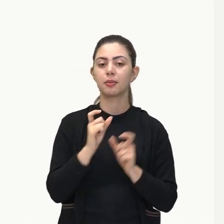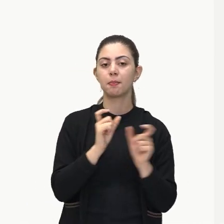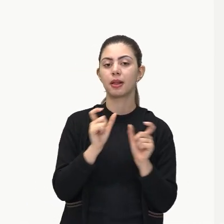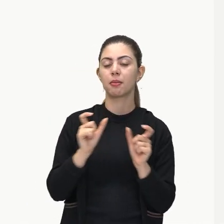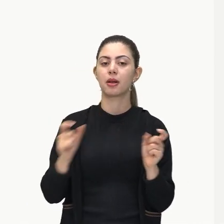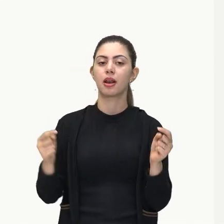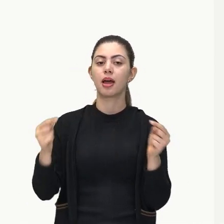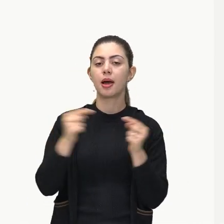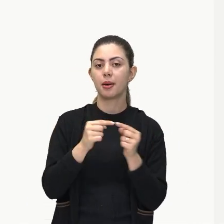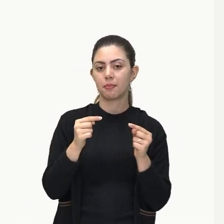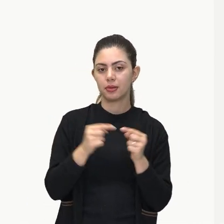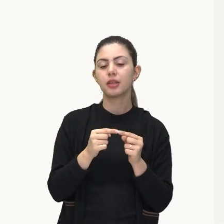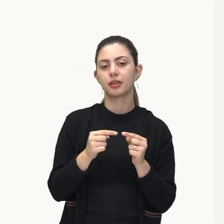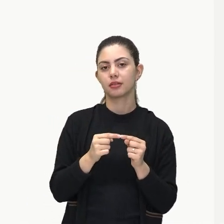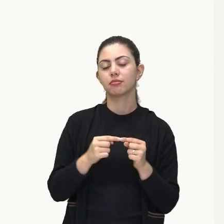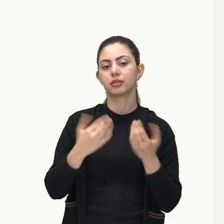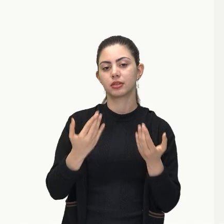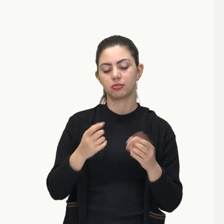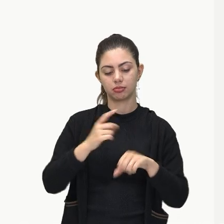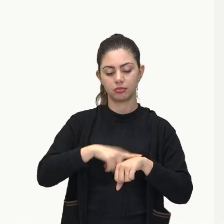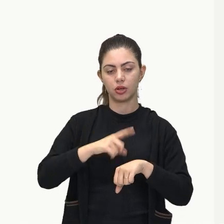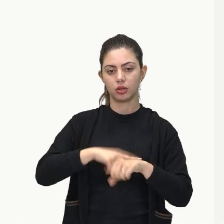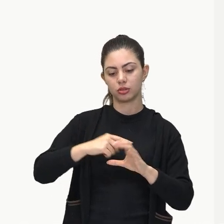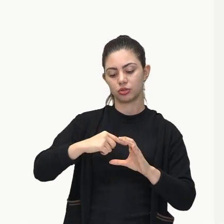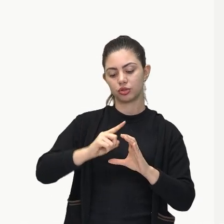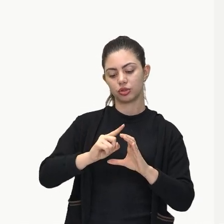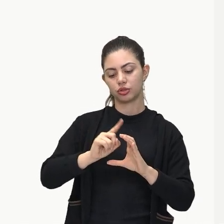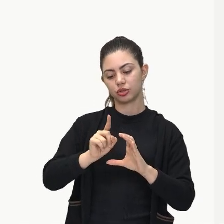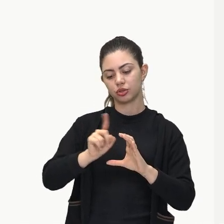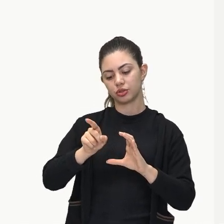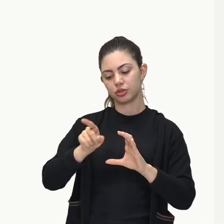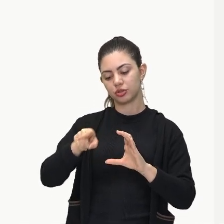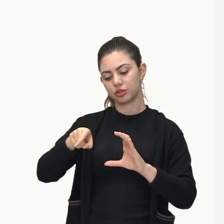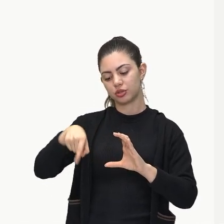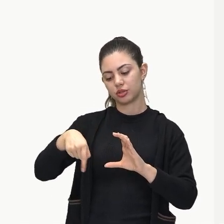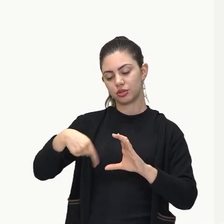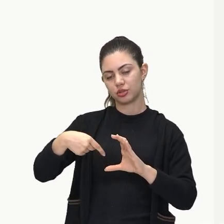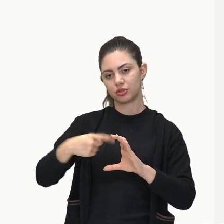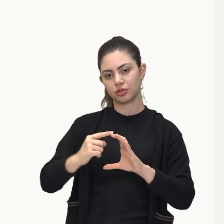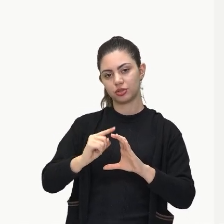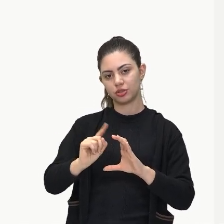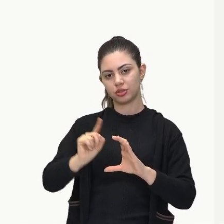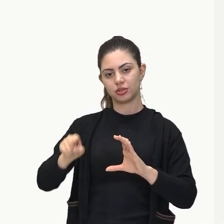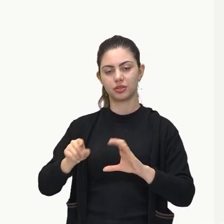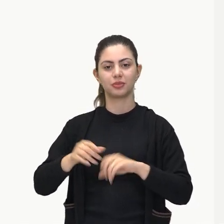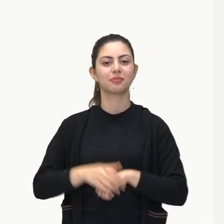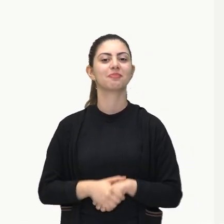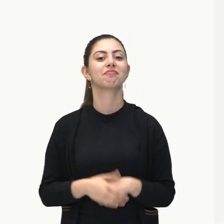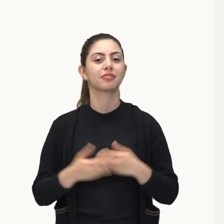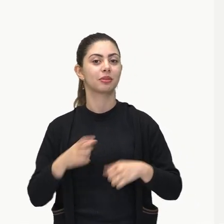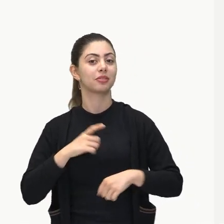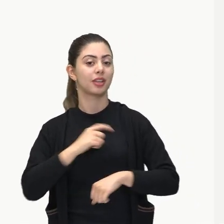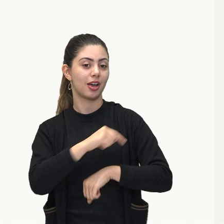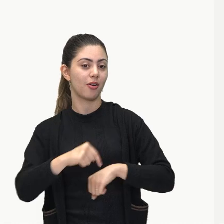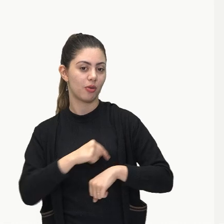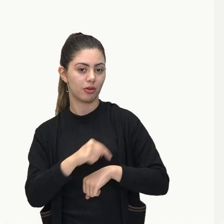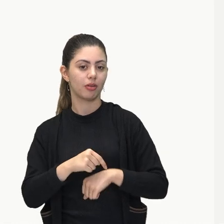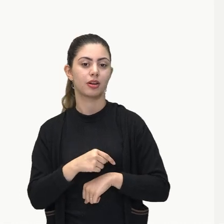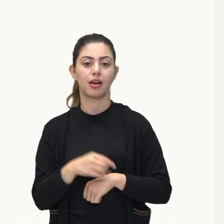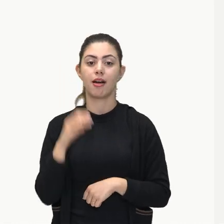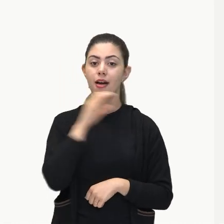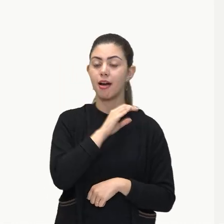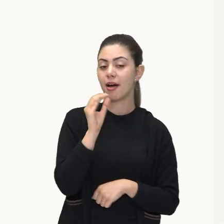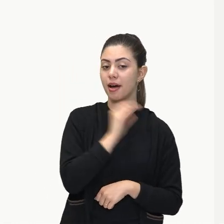poema apresenta. Então, passa tempo, tic-tac, tic-tac, passa, hora. Chega logo,